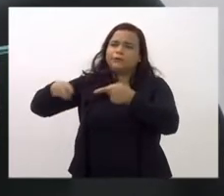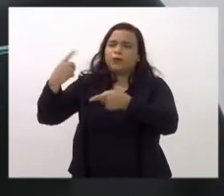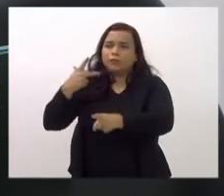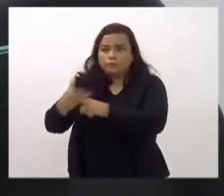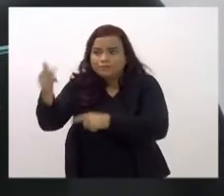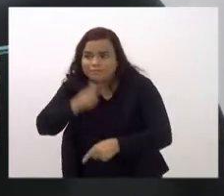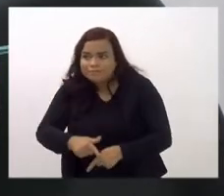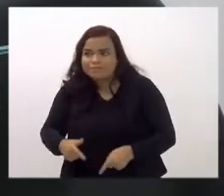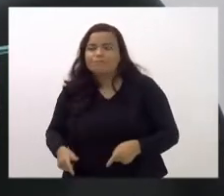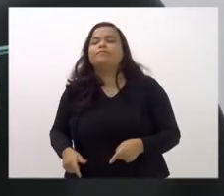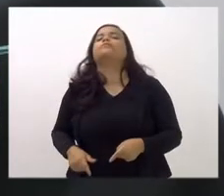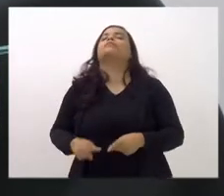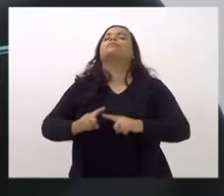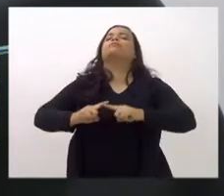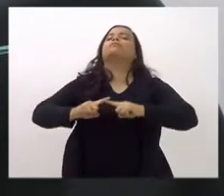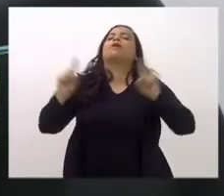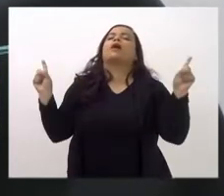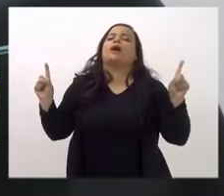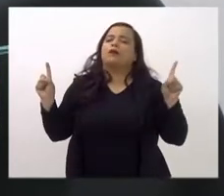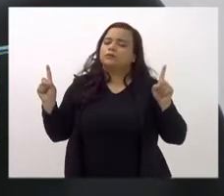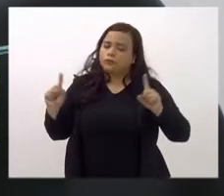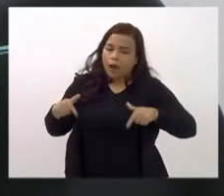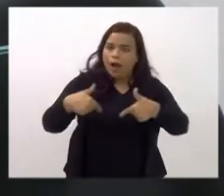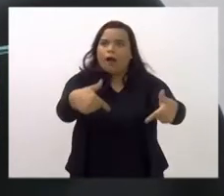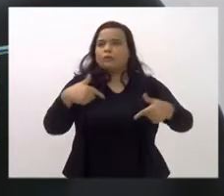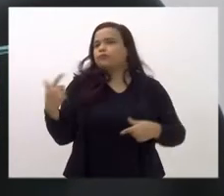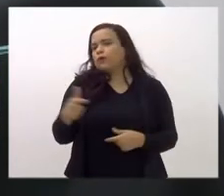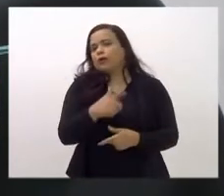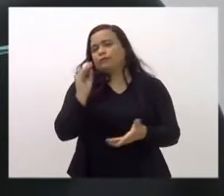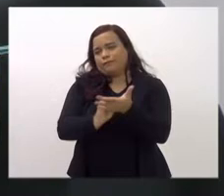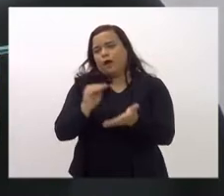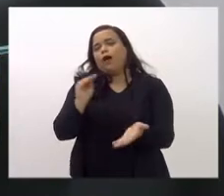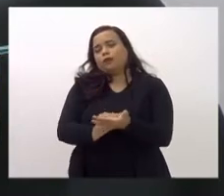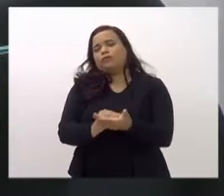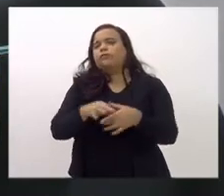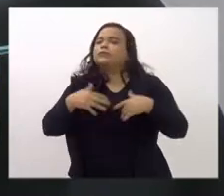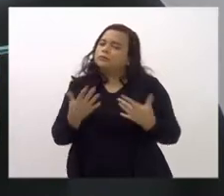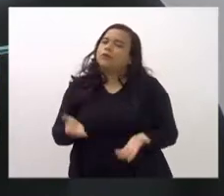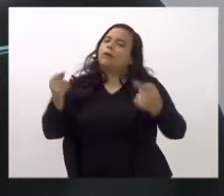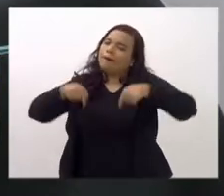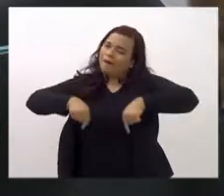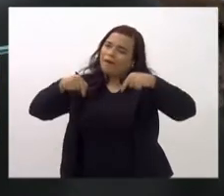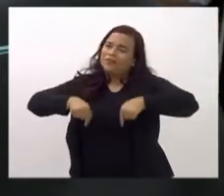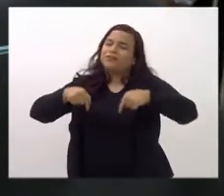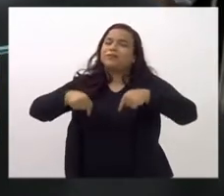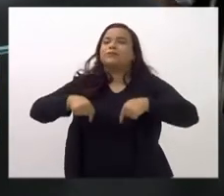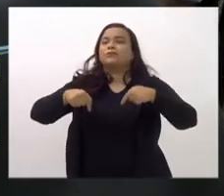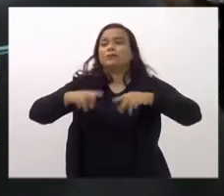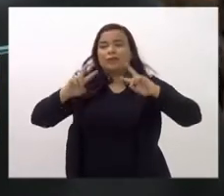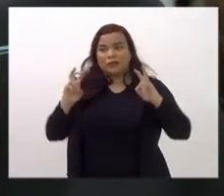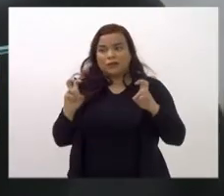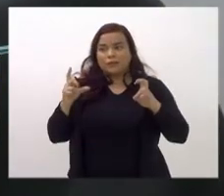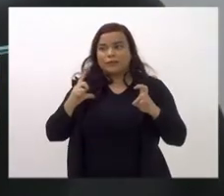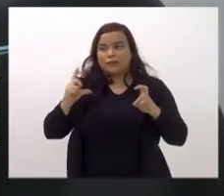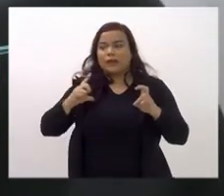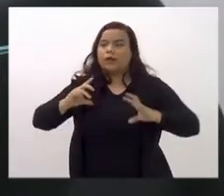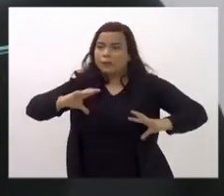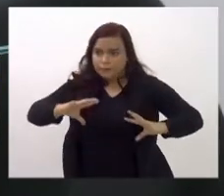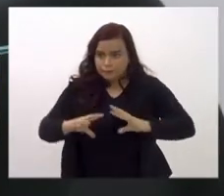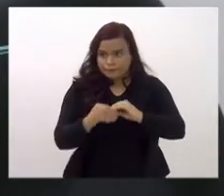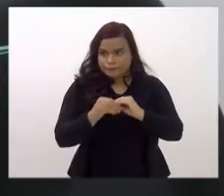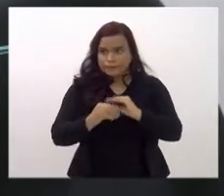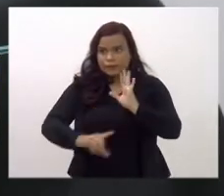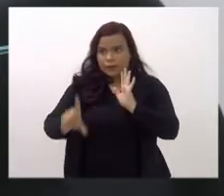doutor? Mas que não foi operacionalizada. Então, hoje eu vou, como tem uma questão de implementação